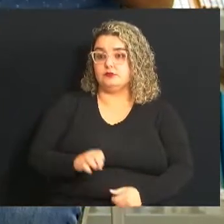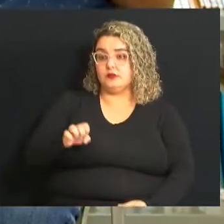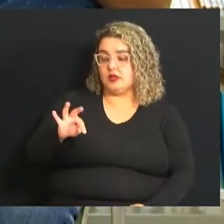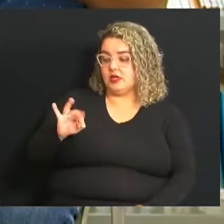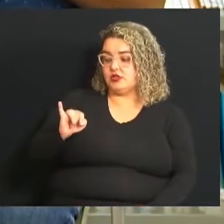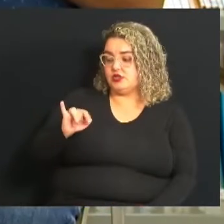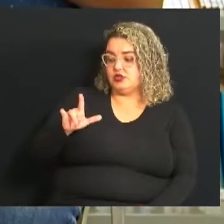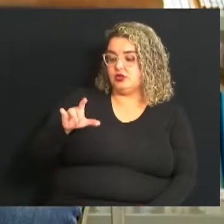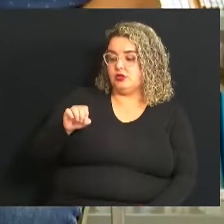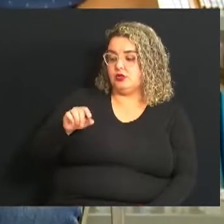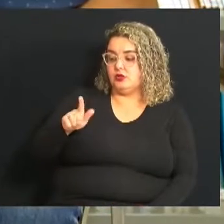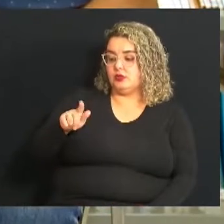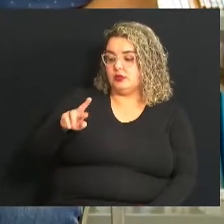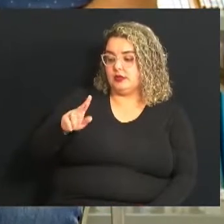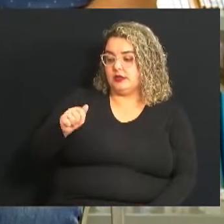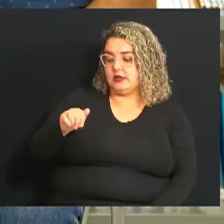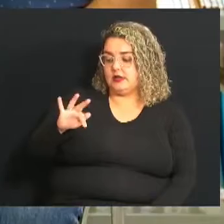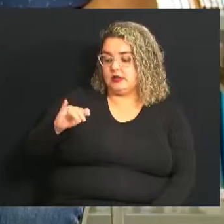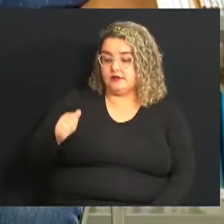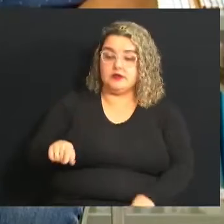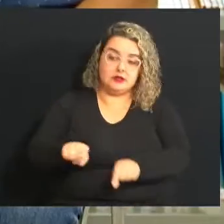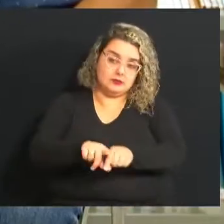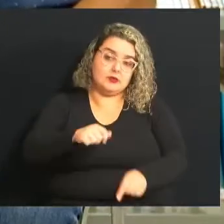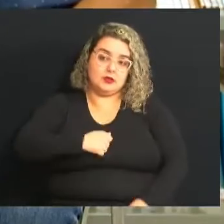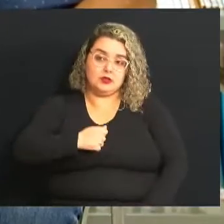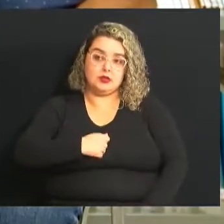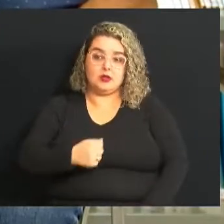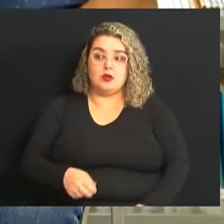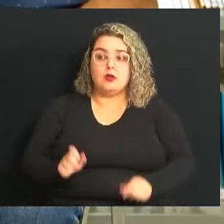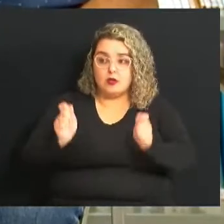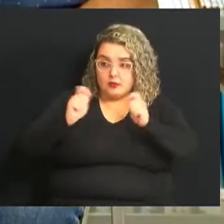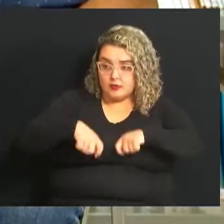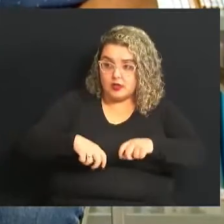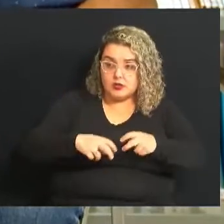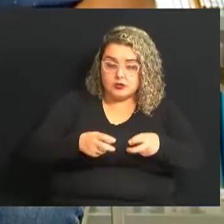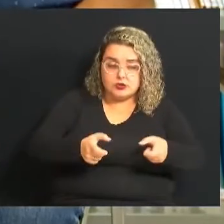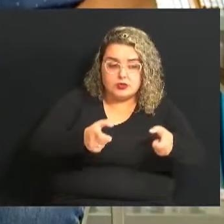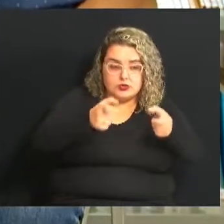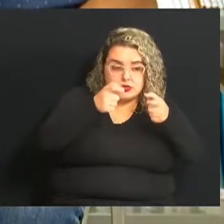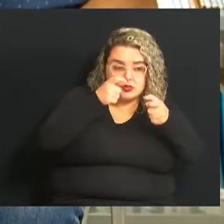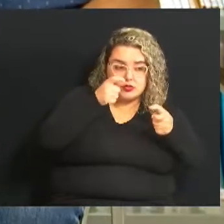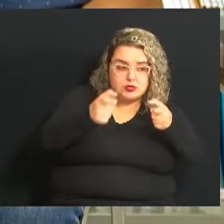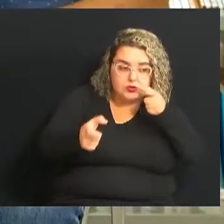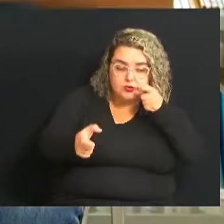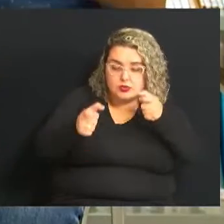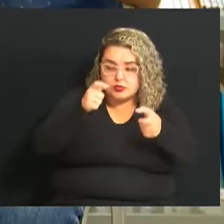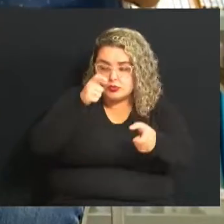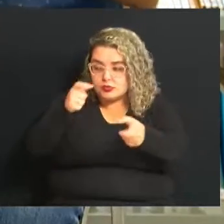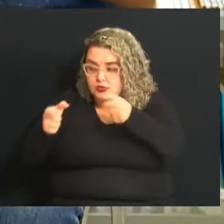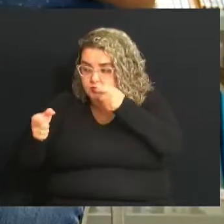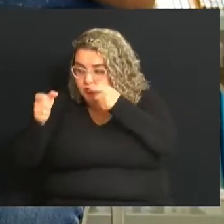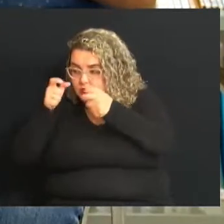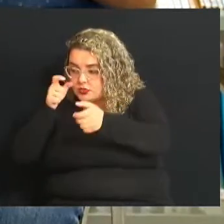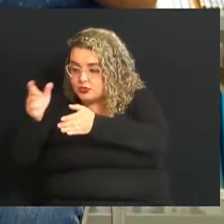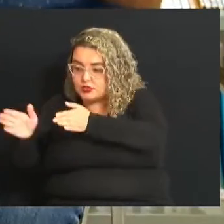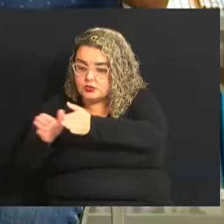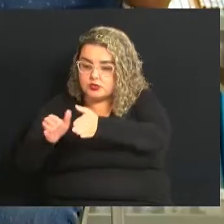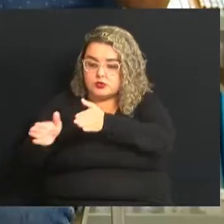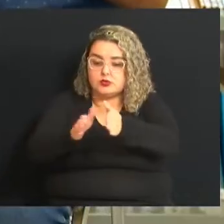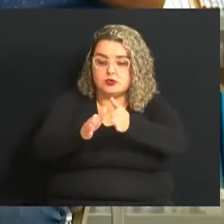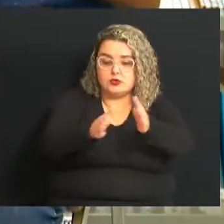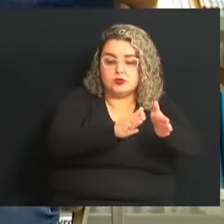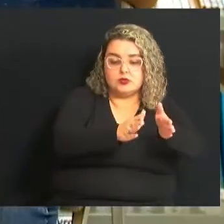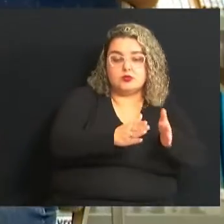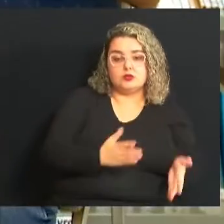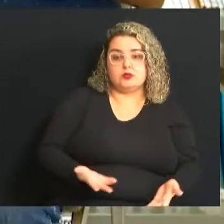da antropologia é que ela seja capaz de observar essa temporalidade também, né? Para dar conta de uma